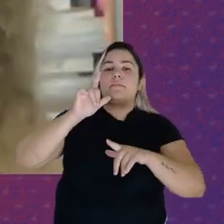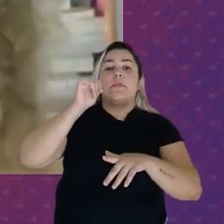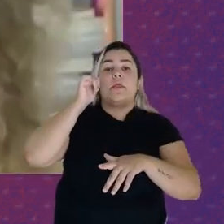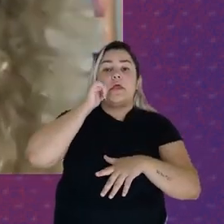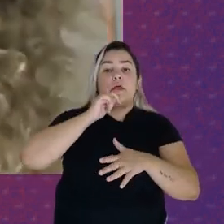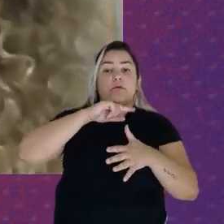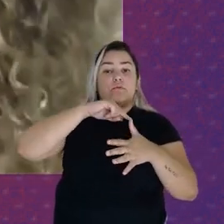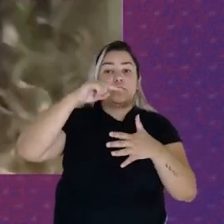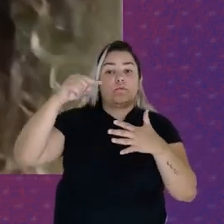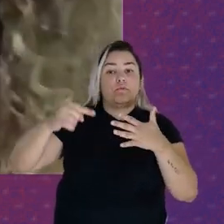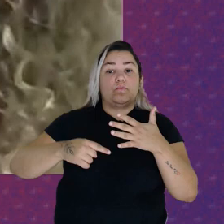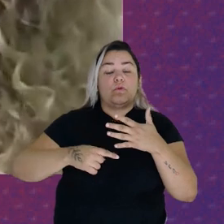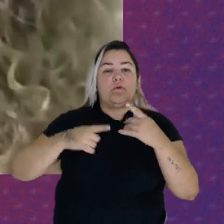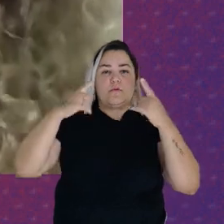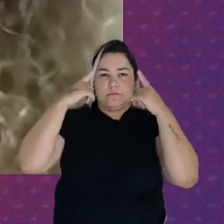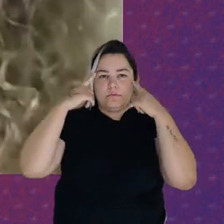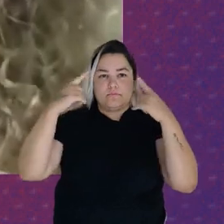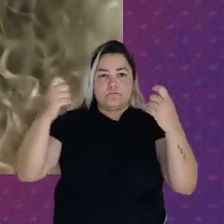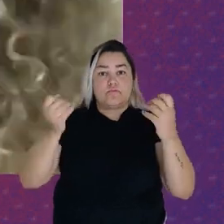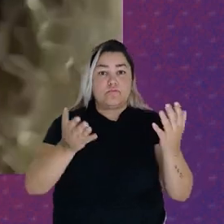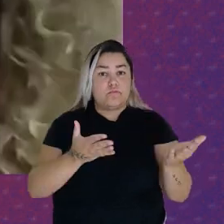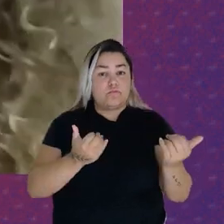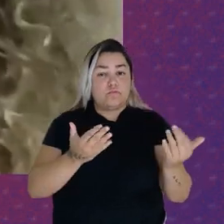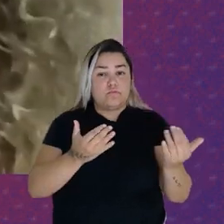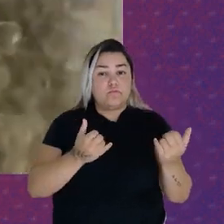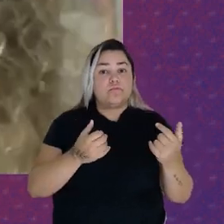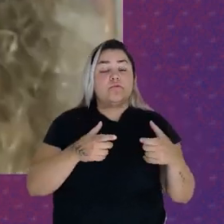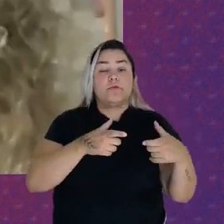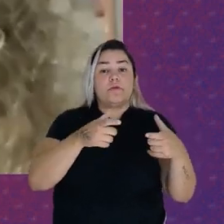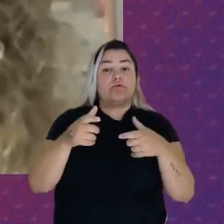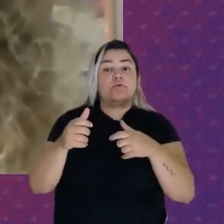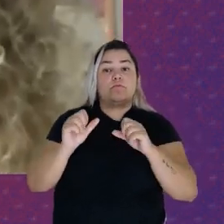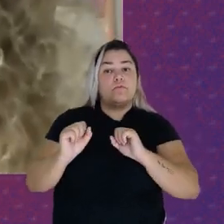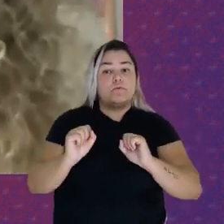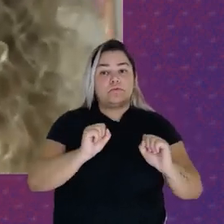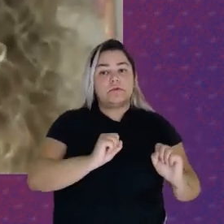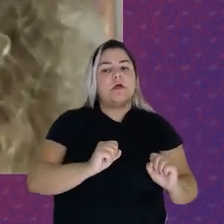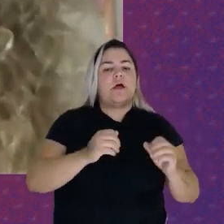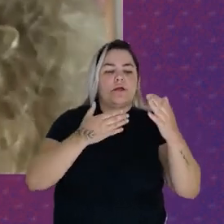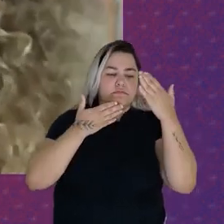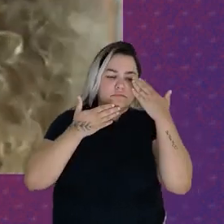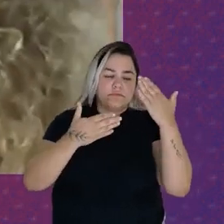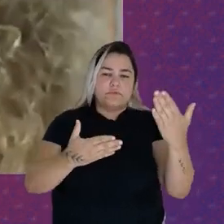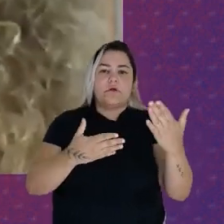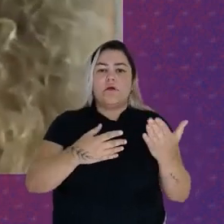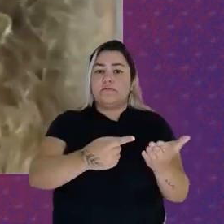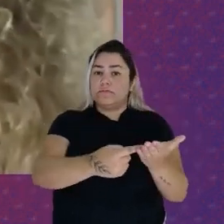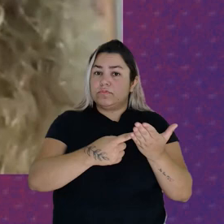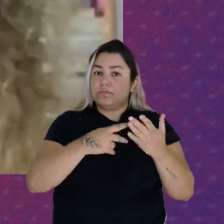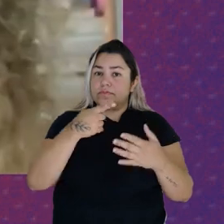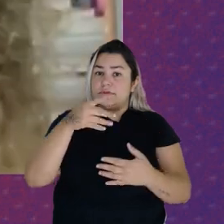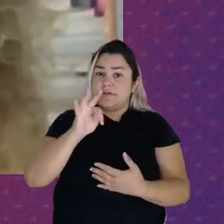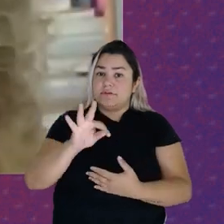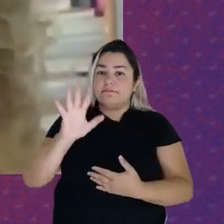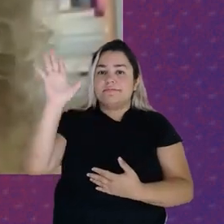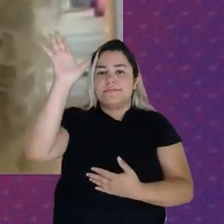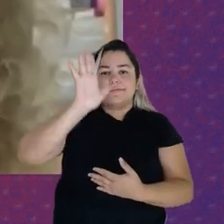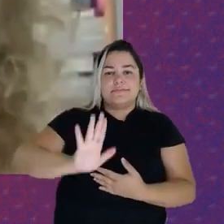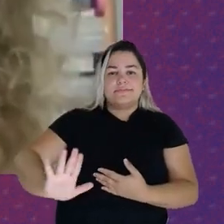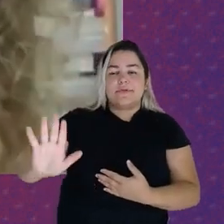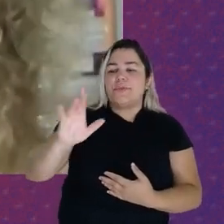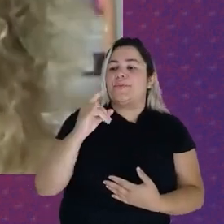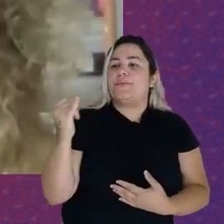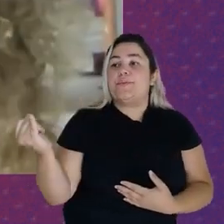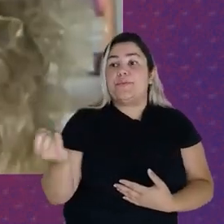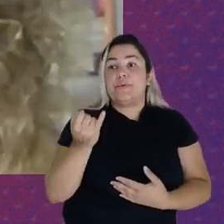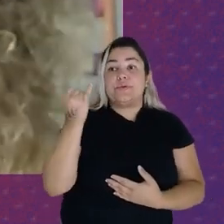sobre violência política, jovens mulheres no espaço de poder. Agradeço muito esse convite do PT Nacional, porque eu acho fundamental que a gente